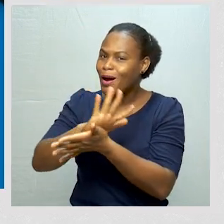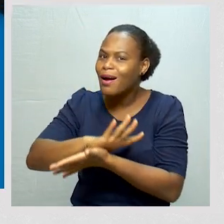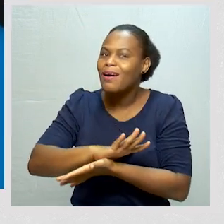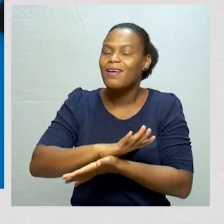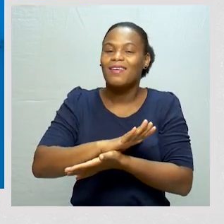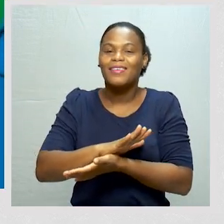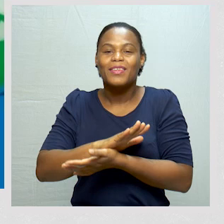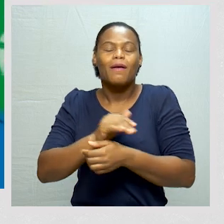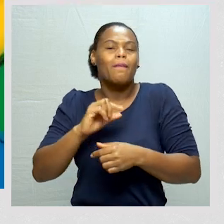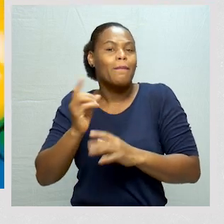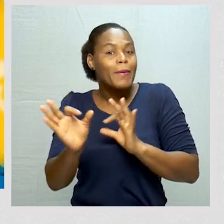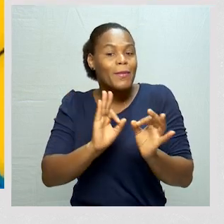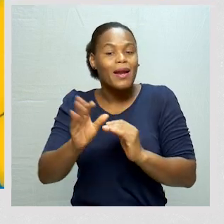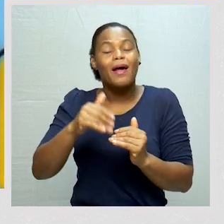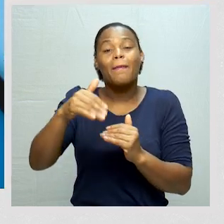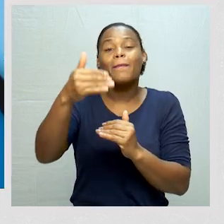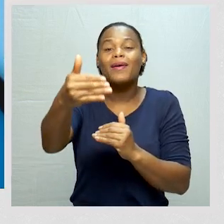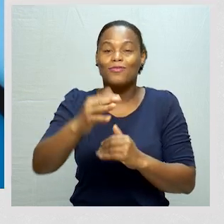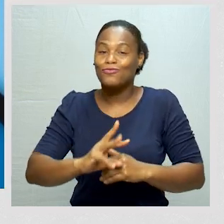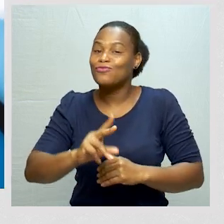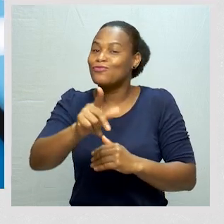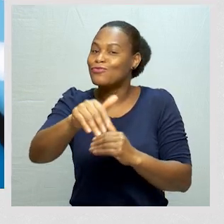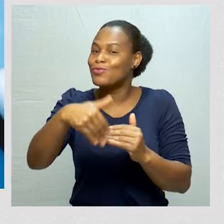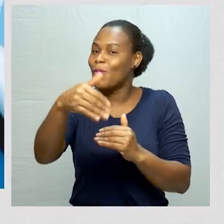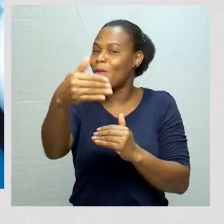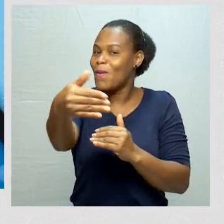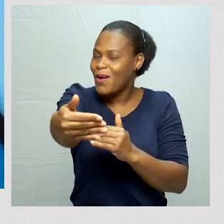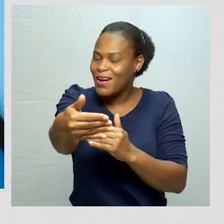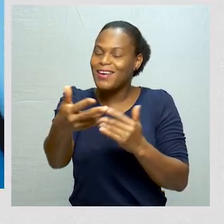a reciclar, preparar o amanhã.